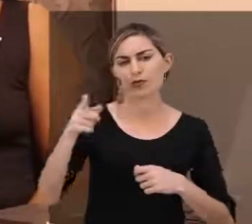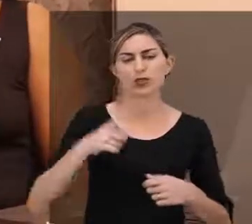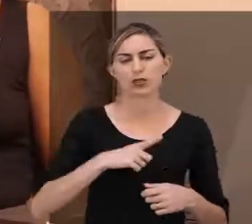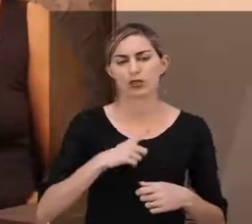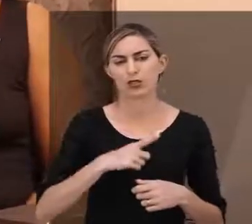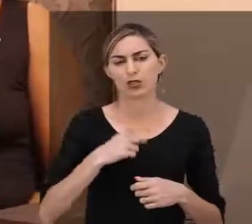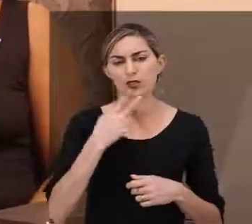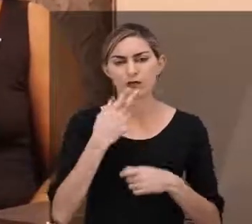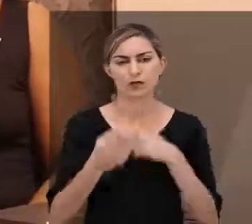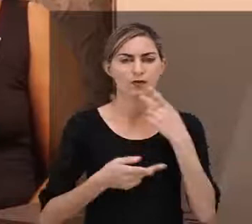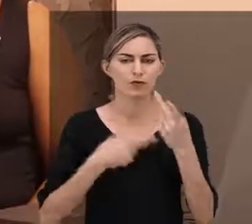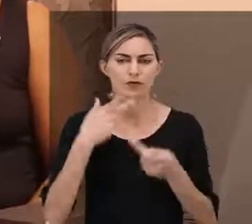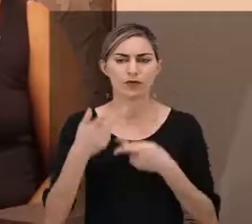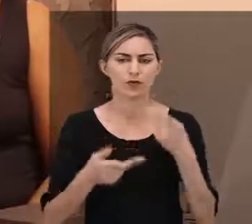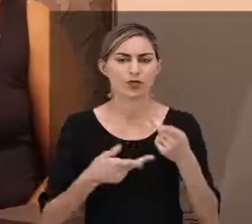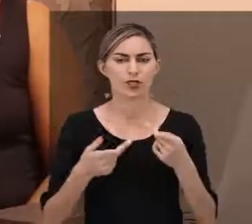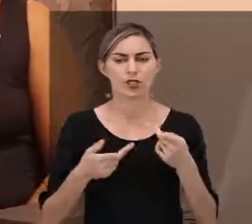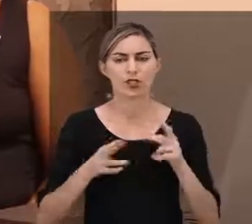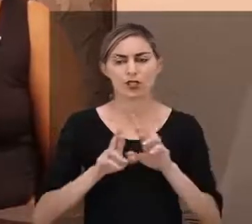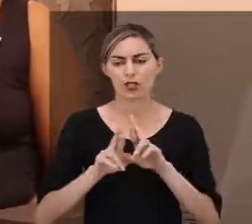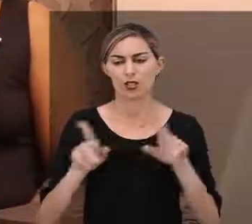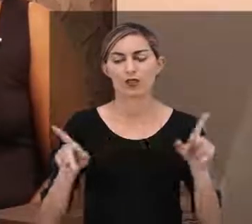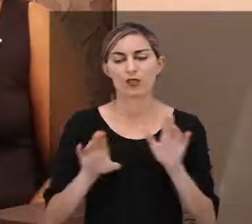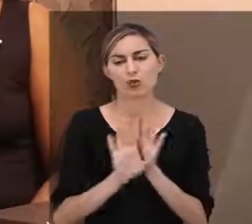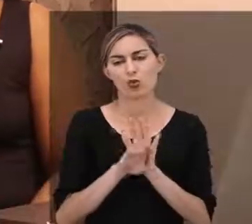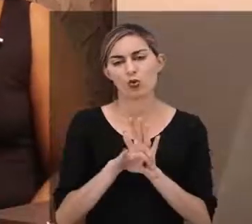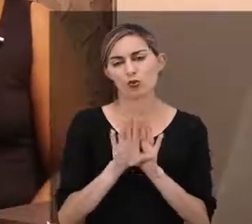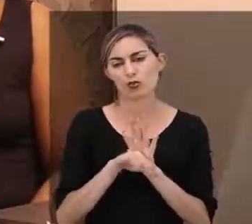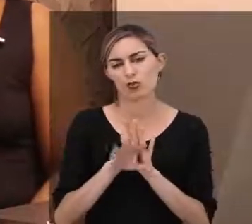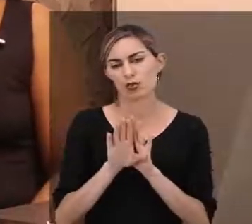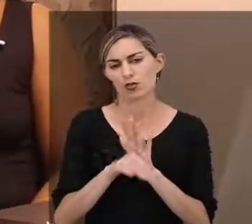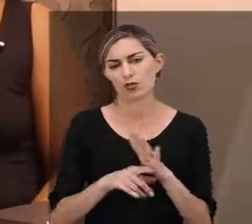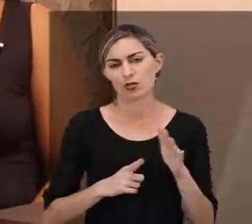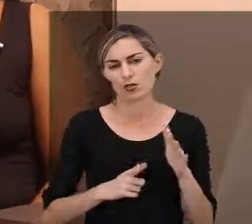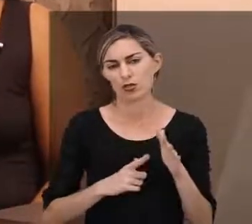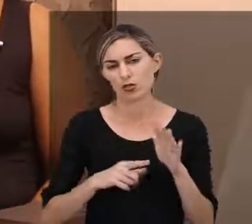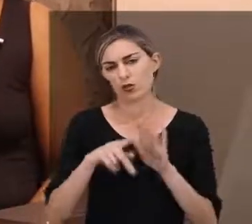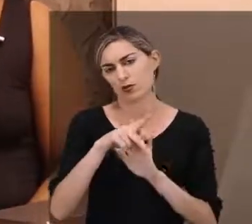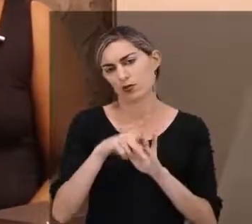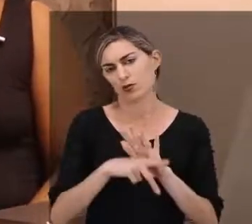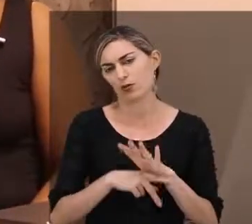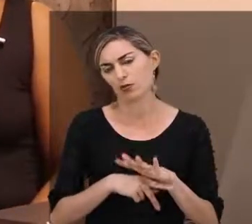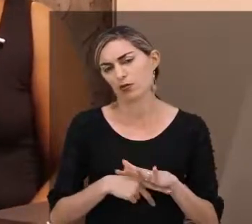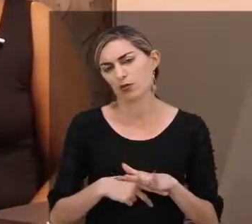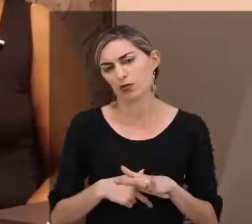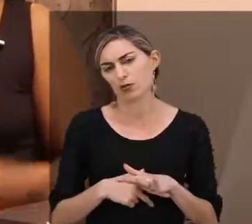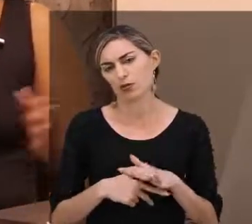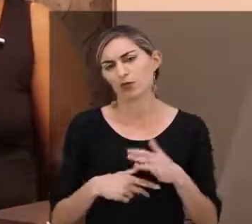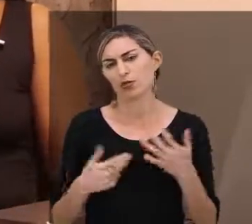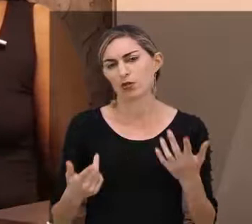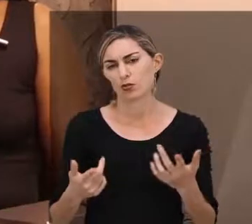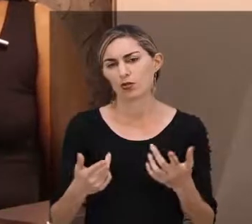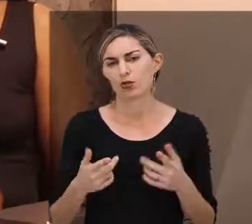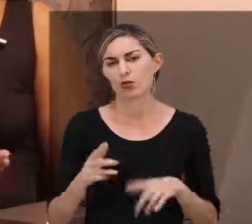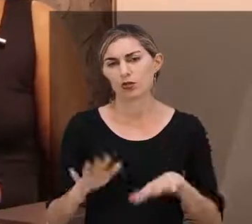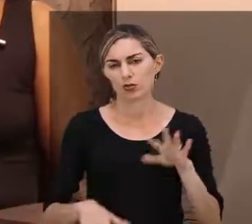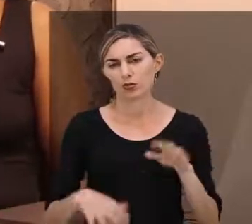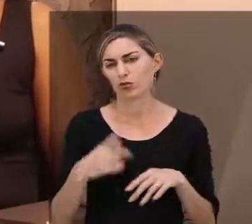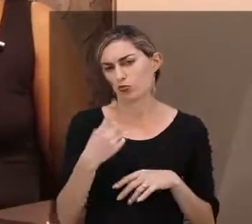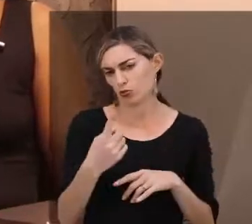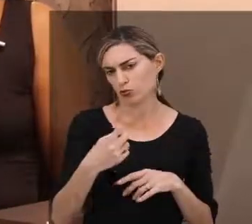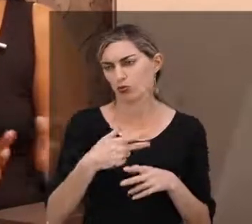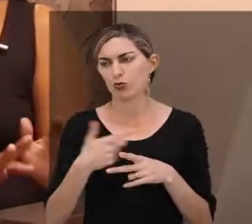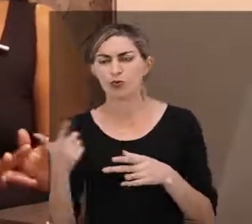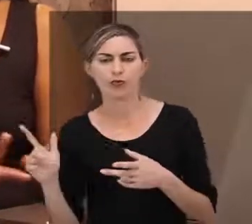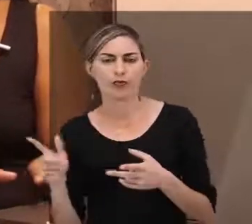nos dizer a respeito das diferenças conceituais que existem nesses projetos? Tanto um quanto o